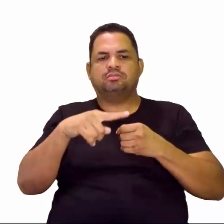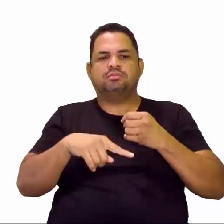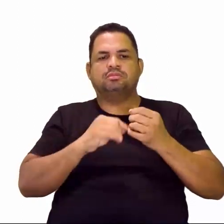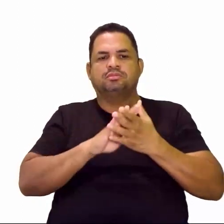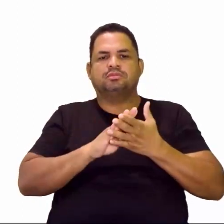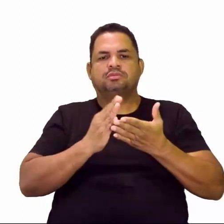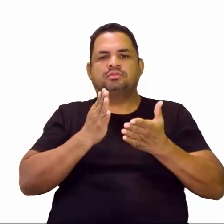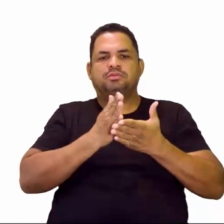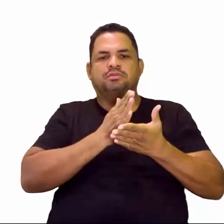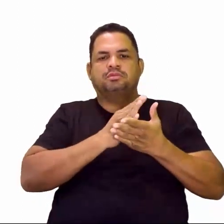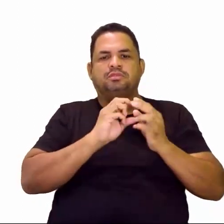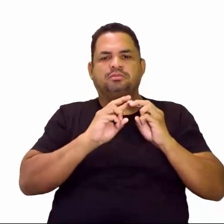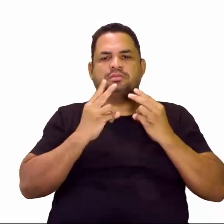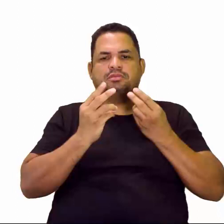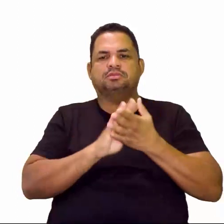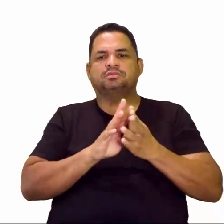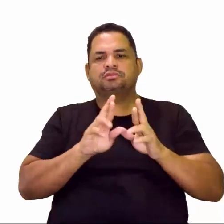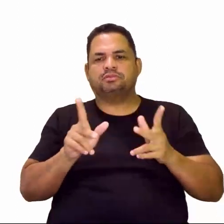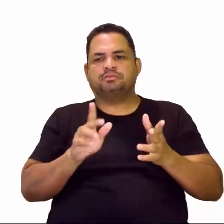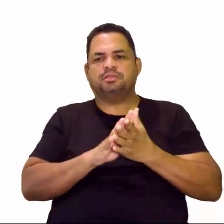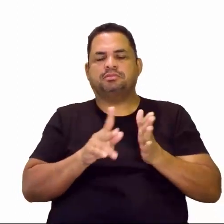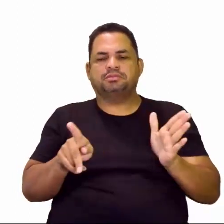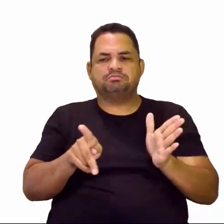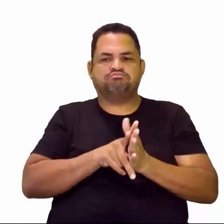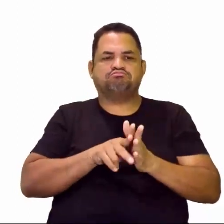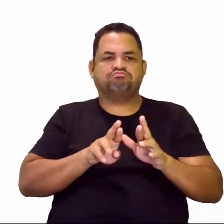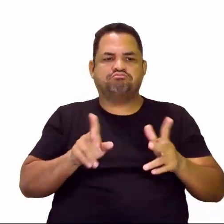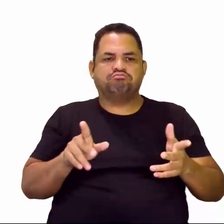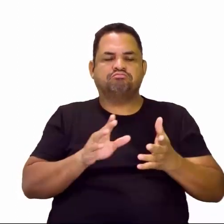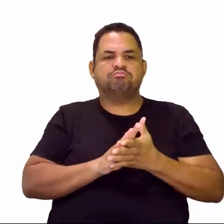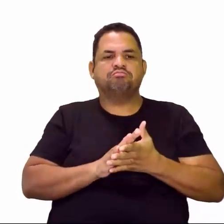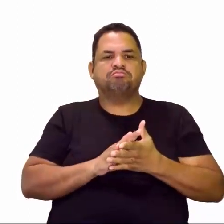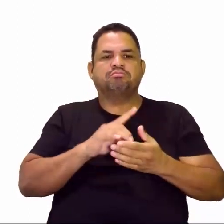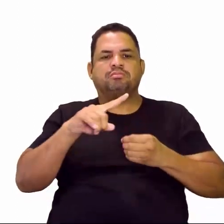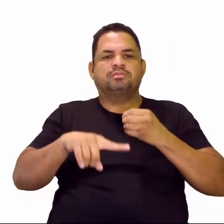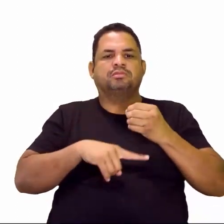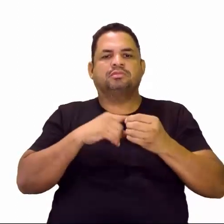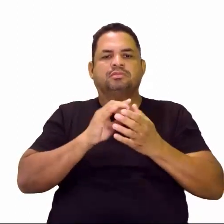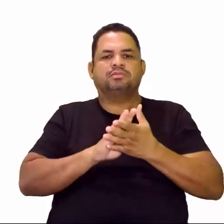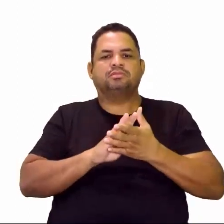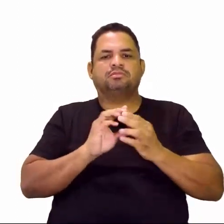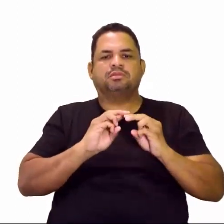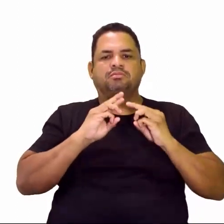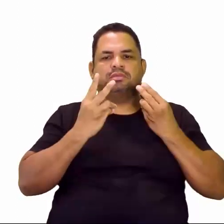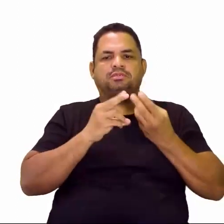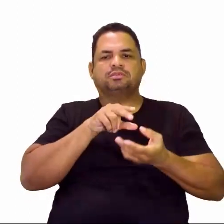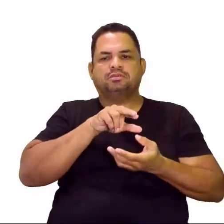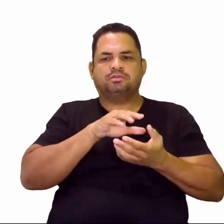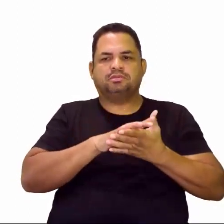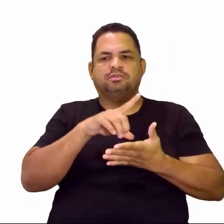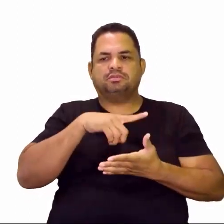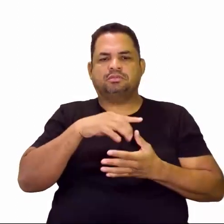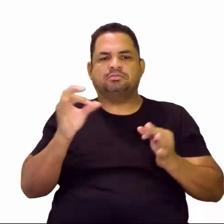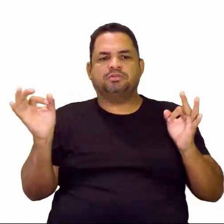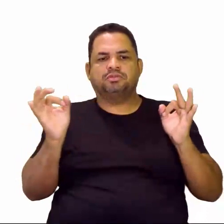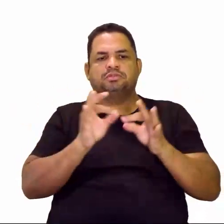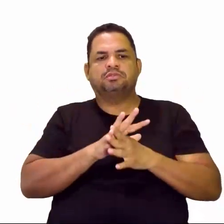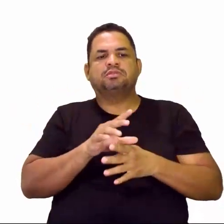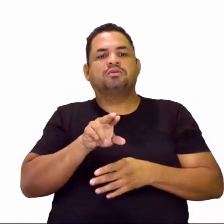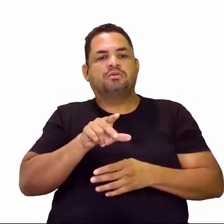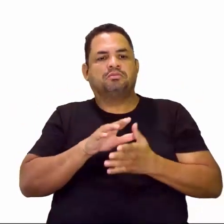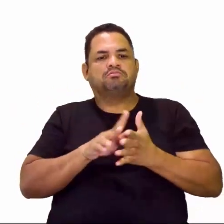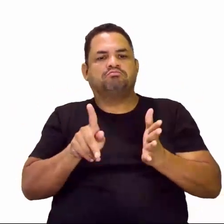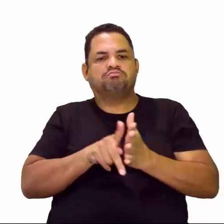diferentes apresentavam propriedades diferentes. Átomos com tamanho e massas iguais e que têm, portanto, as mesmas